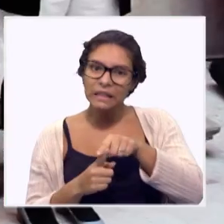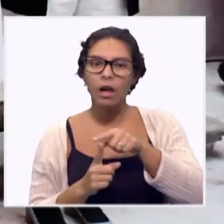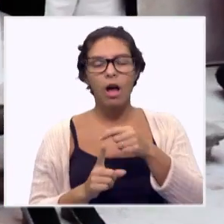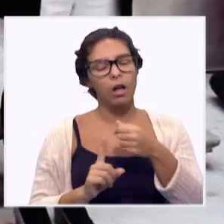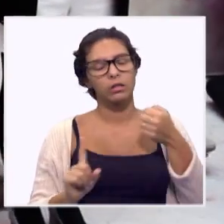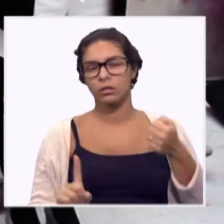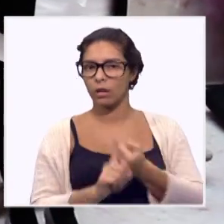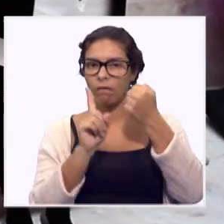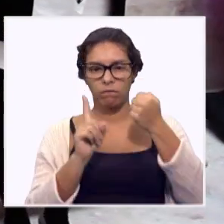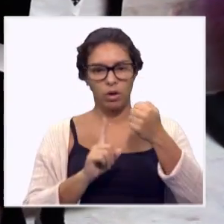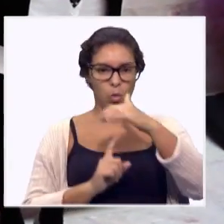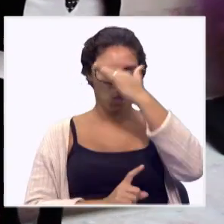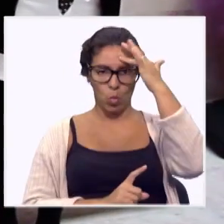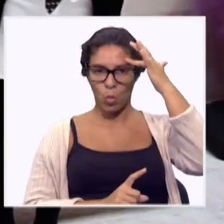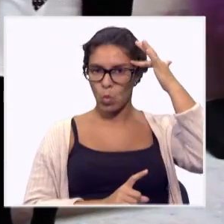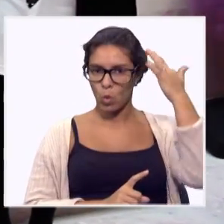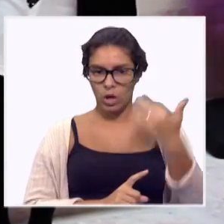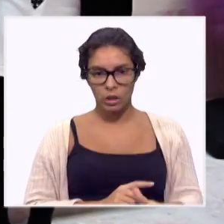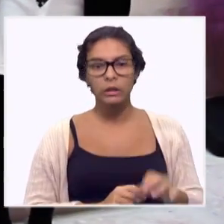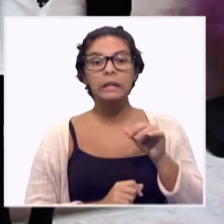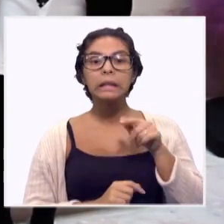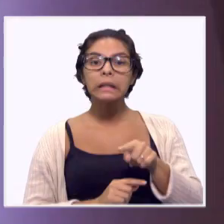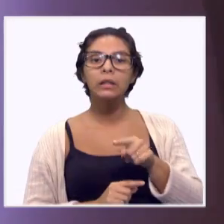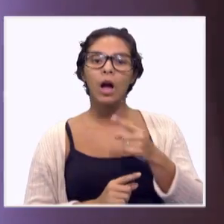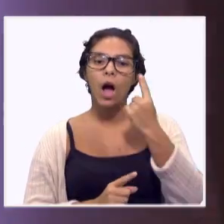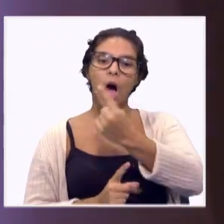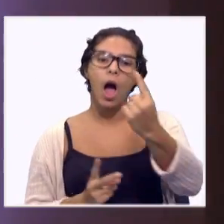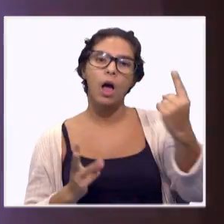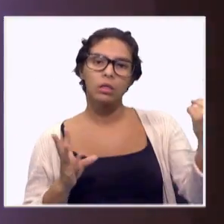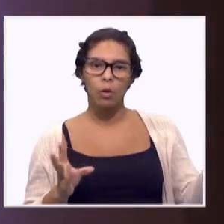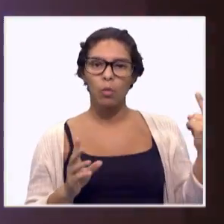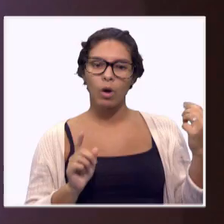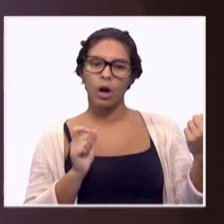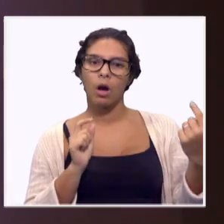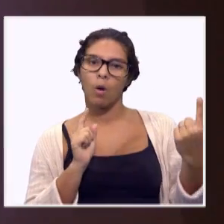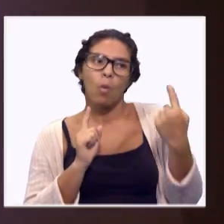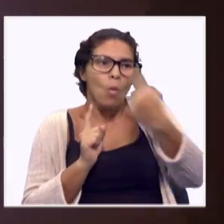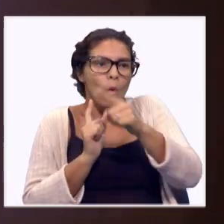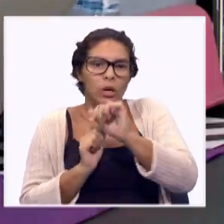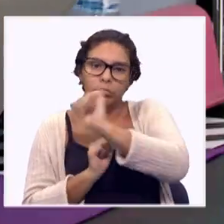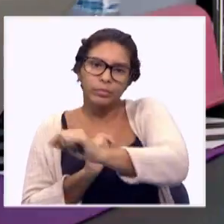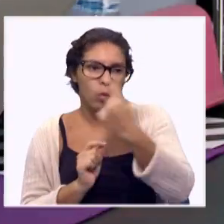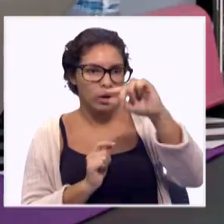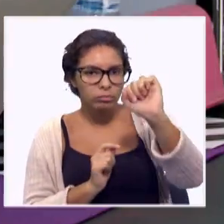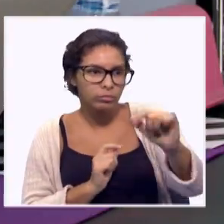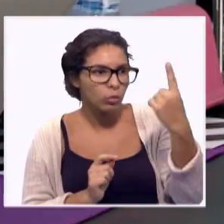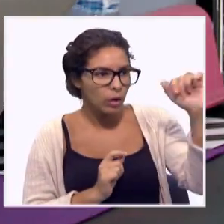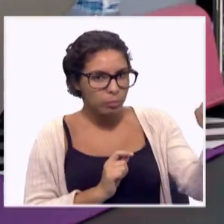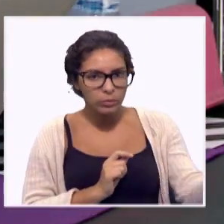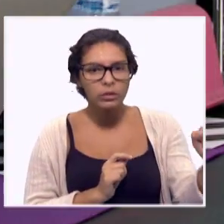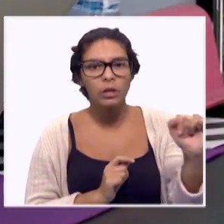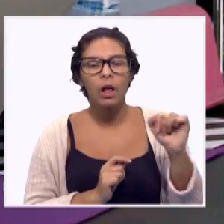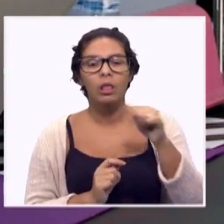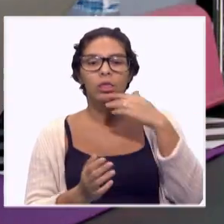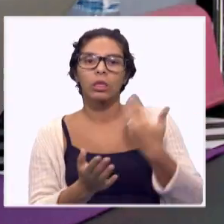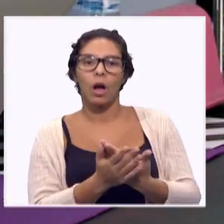que é um desafio enorme. Cada caso é único e isso marca sempre. Todas as experiências acabam sempre